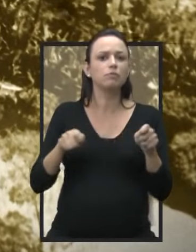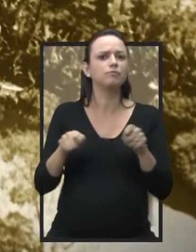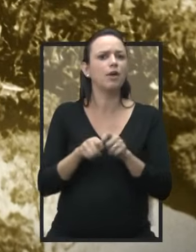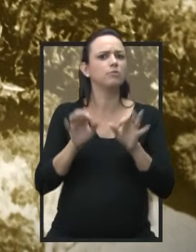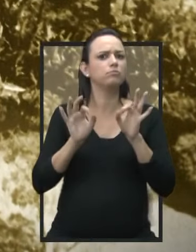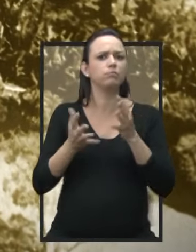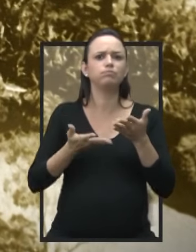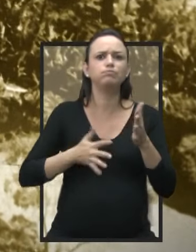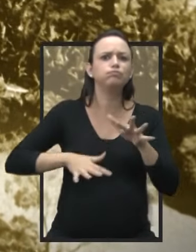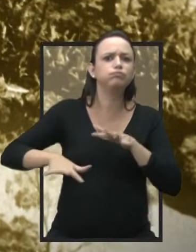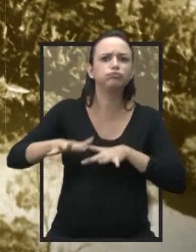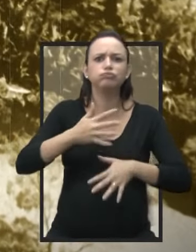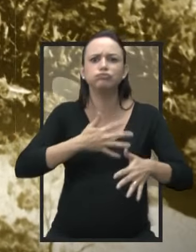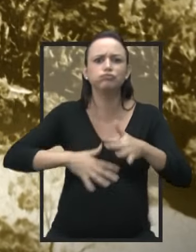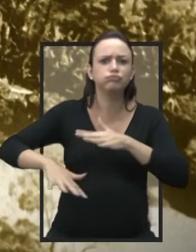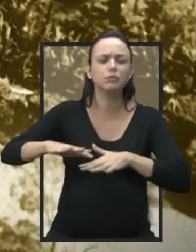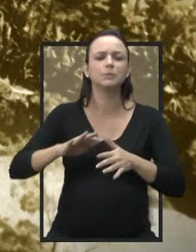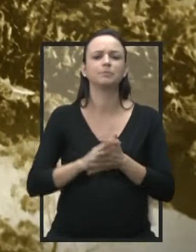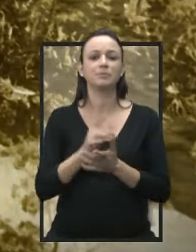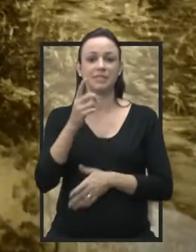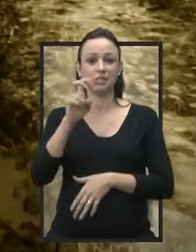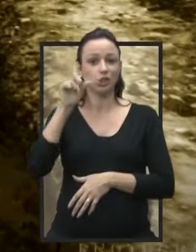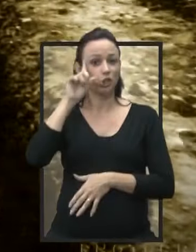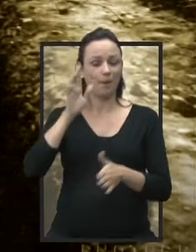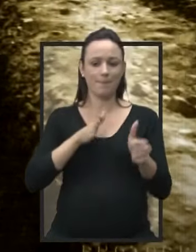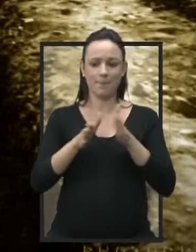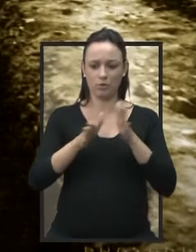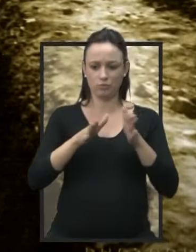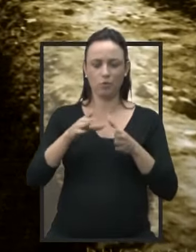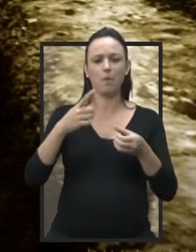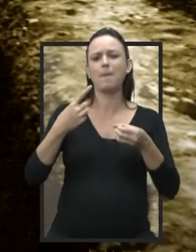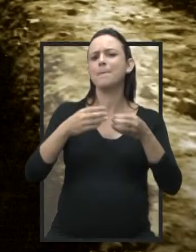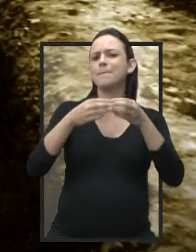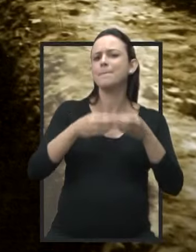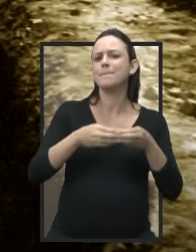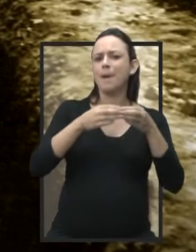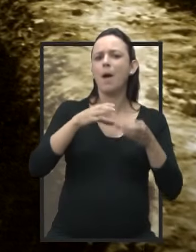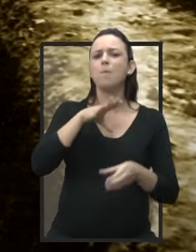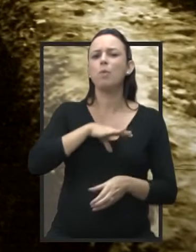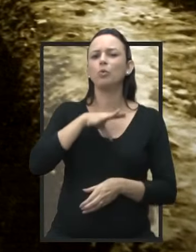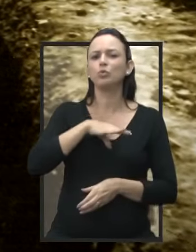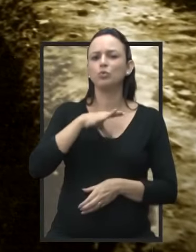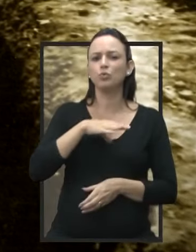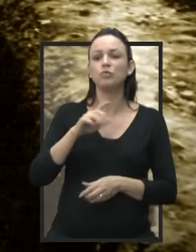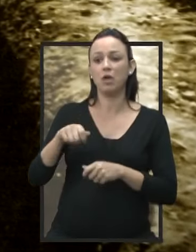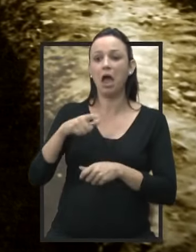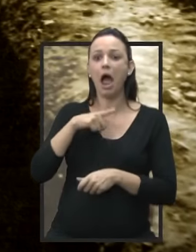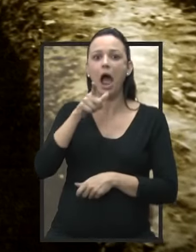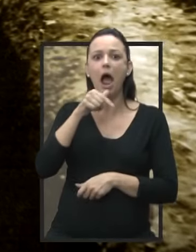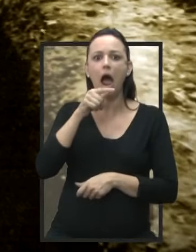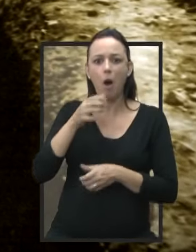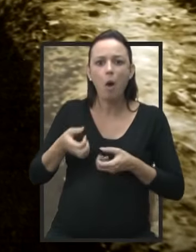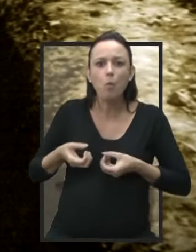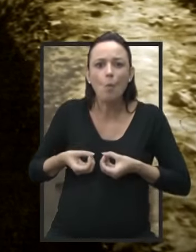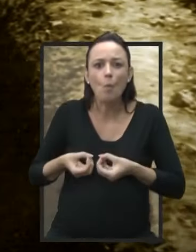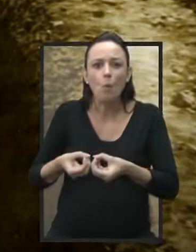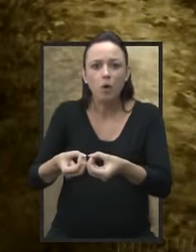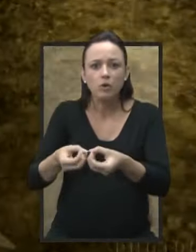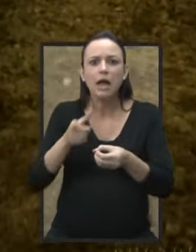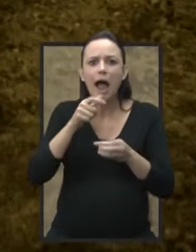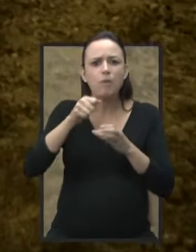administração dinâmica. Em apenas 15 dias de mandato, o bairro da Potunduva ganhou água nas torneiras. E a